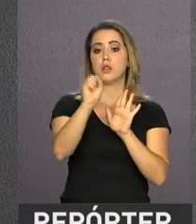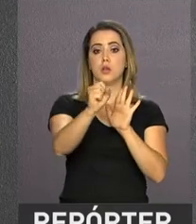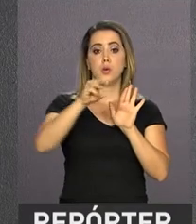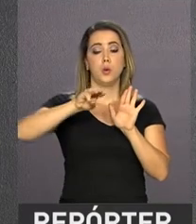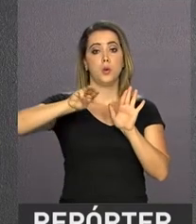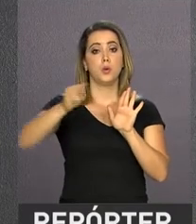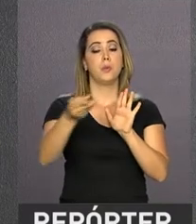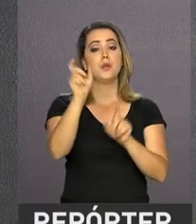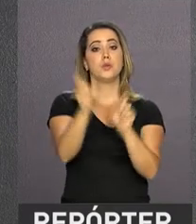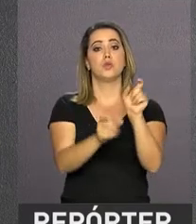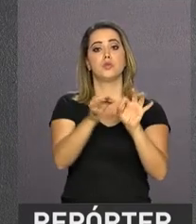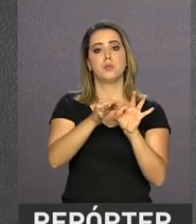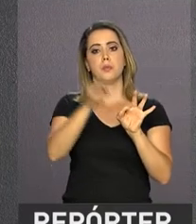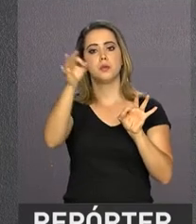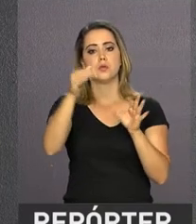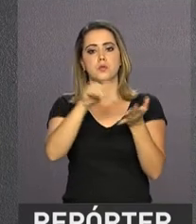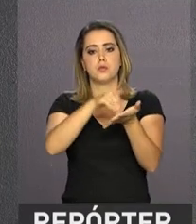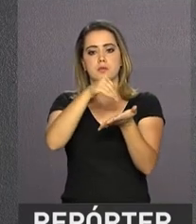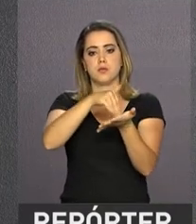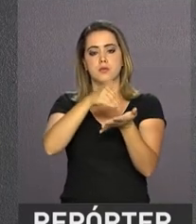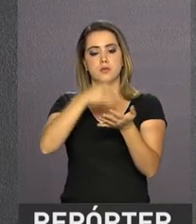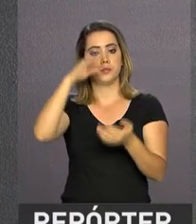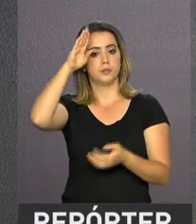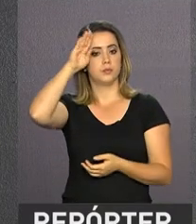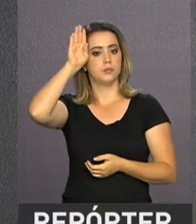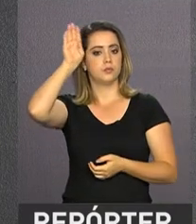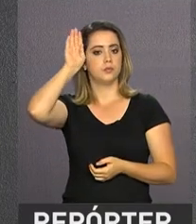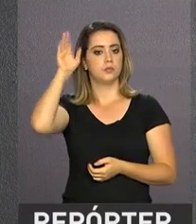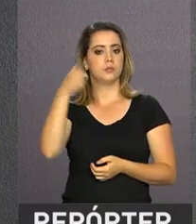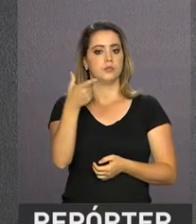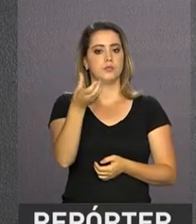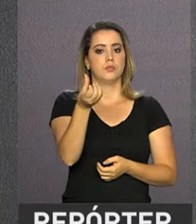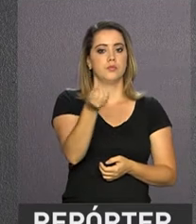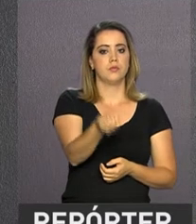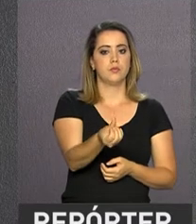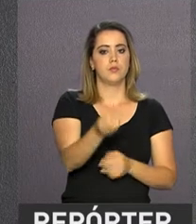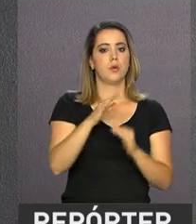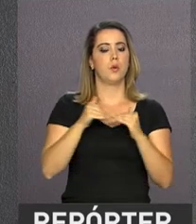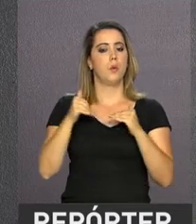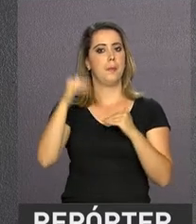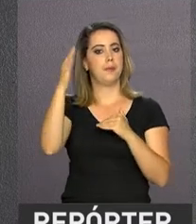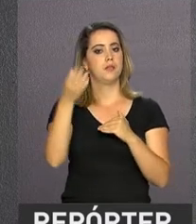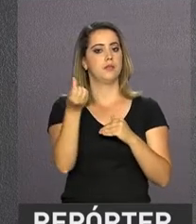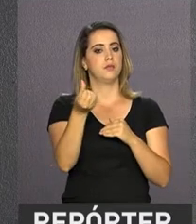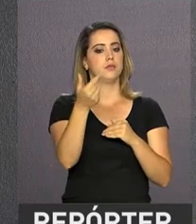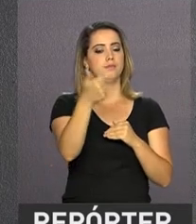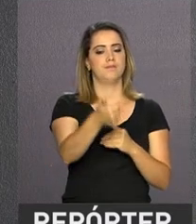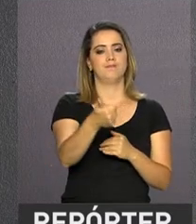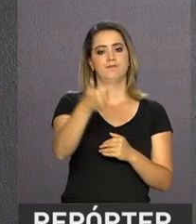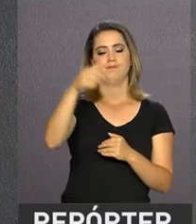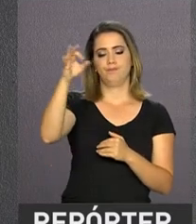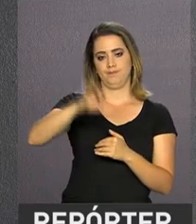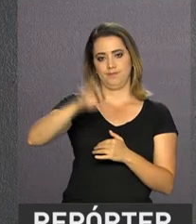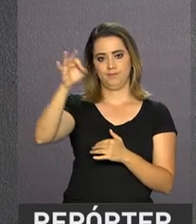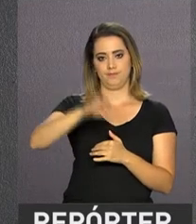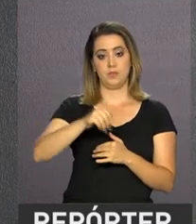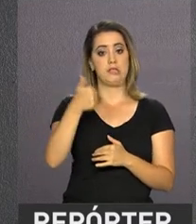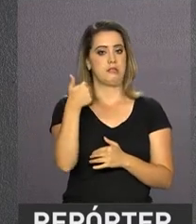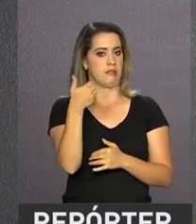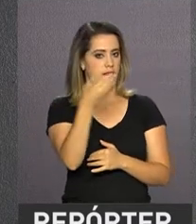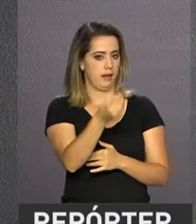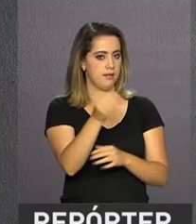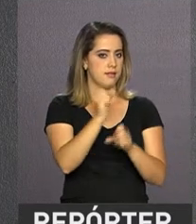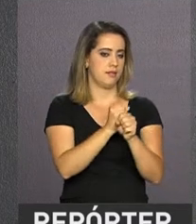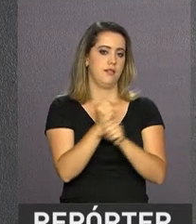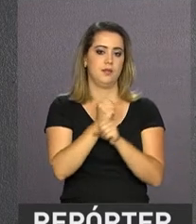de estudantes foram matriculados na rede de ensino superior em 2016. Um aumento de praticamente 63% nos últimos 10